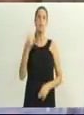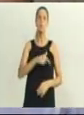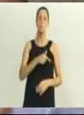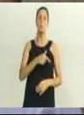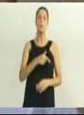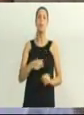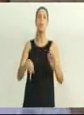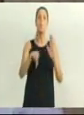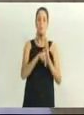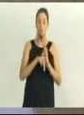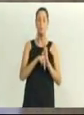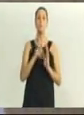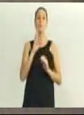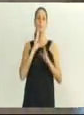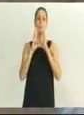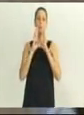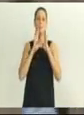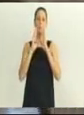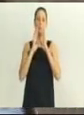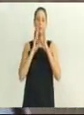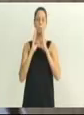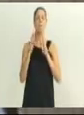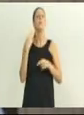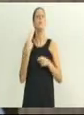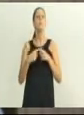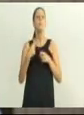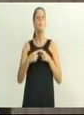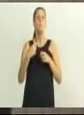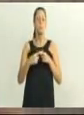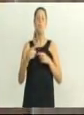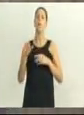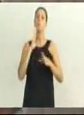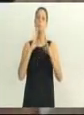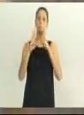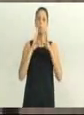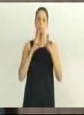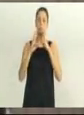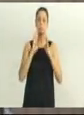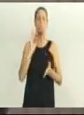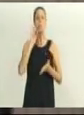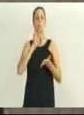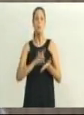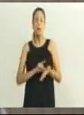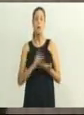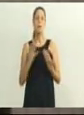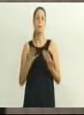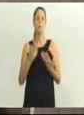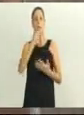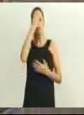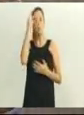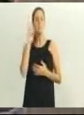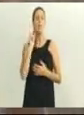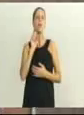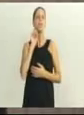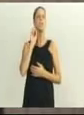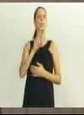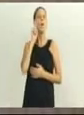da aba do Facebook. Porque, como o disse, lá, ninguém deu ao trabalho de ver o antecedente